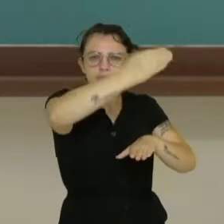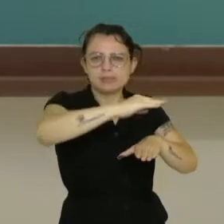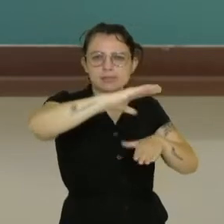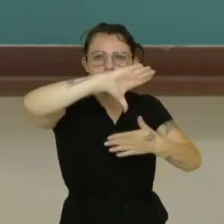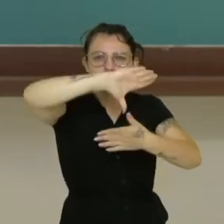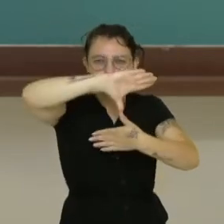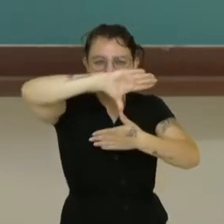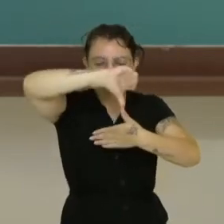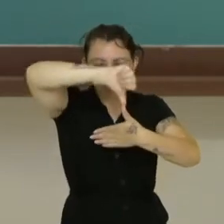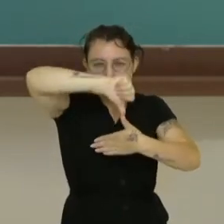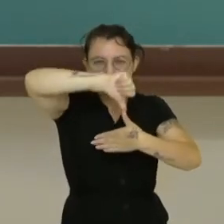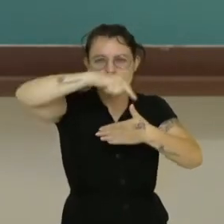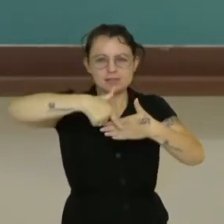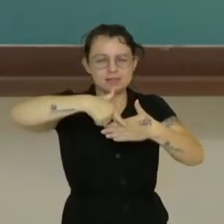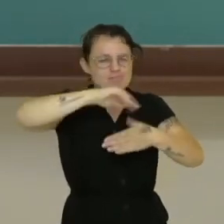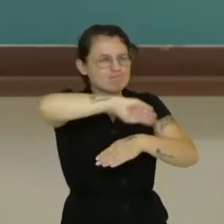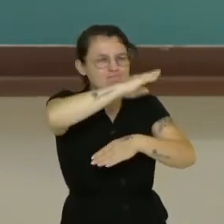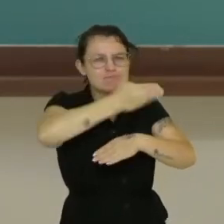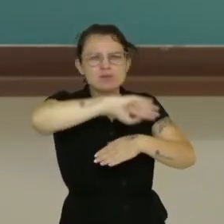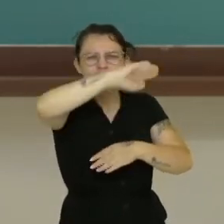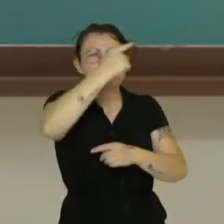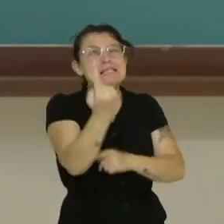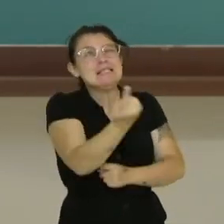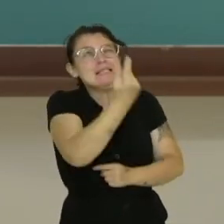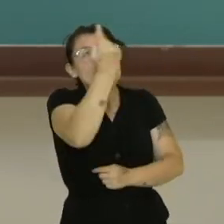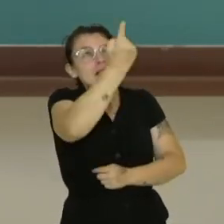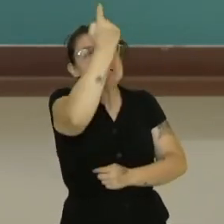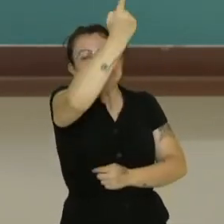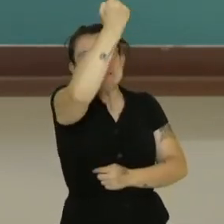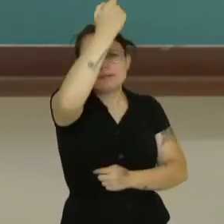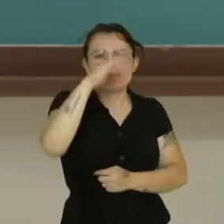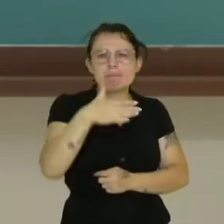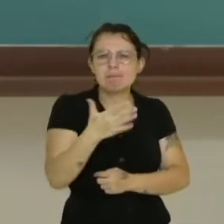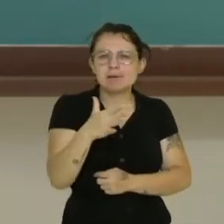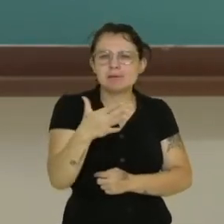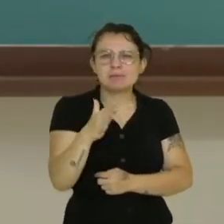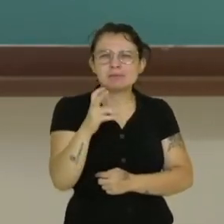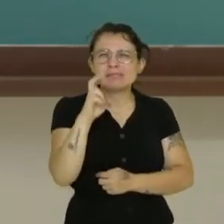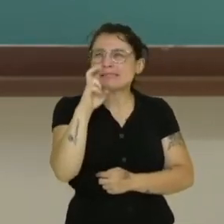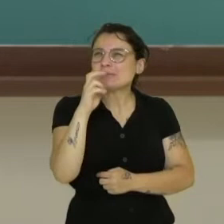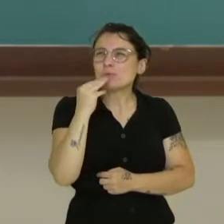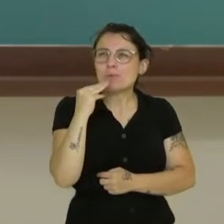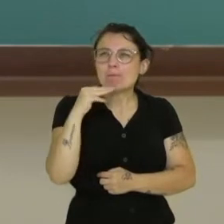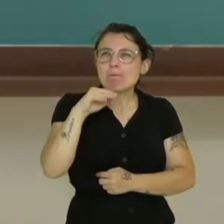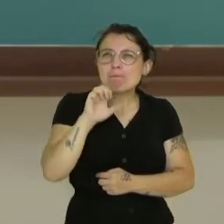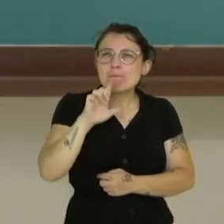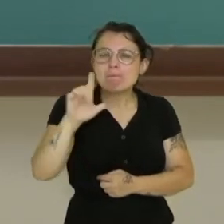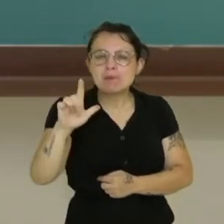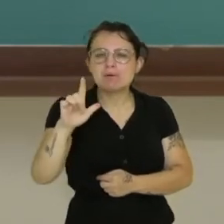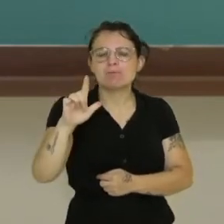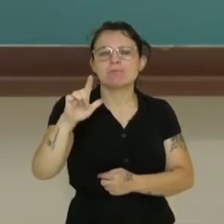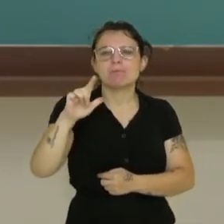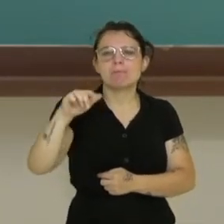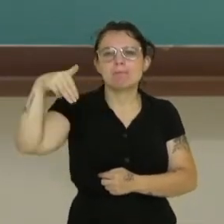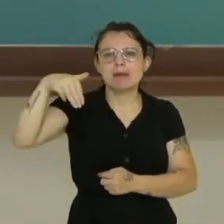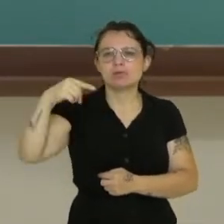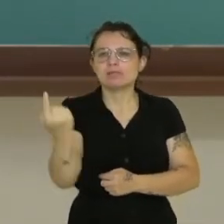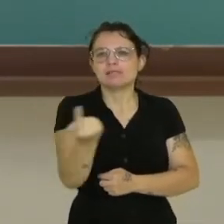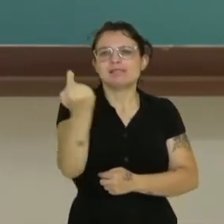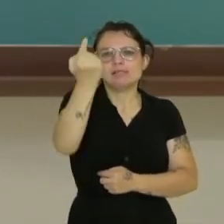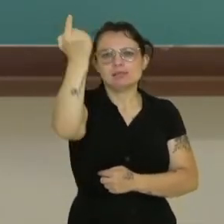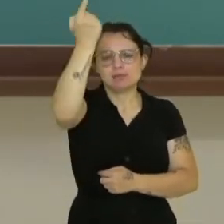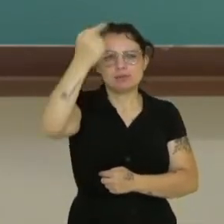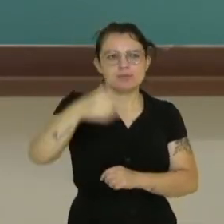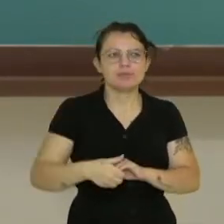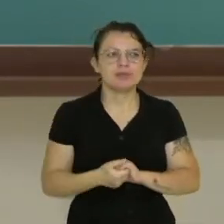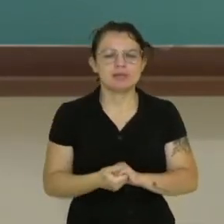Sul. Montanhas extremamente altas, chegando a mais de 5.000 metros de altitude. Essa